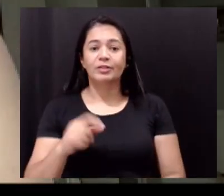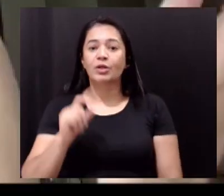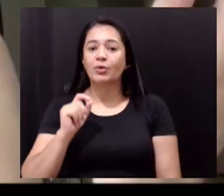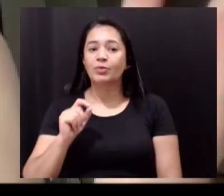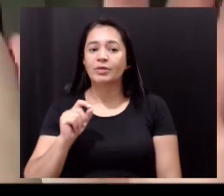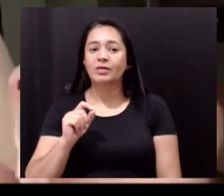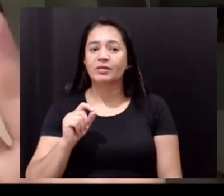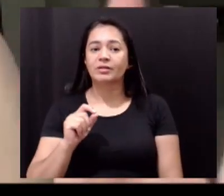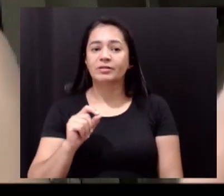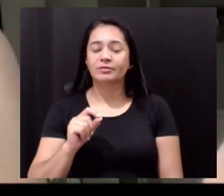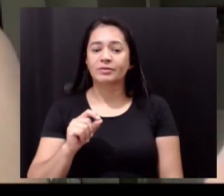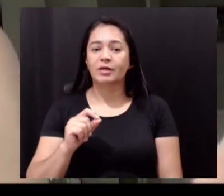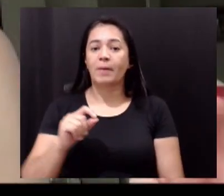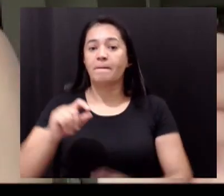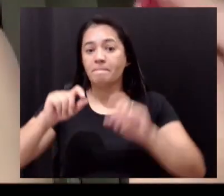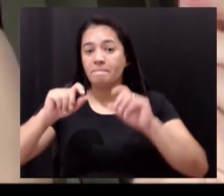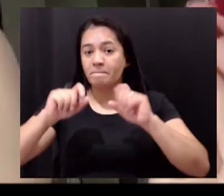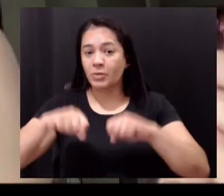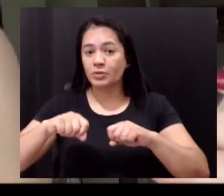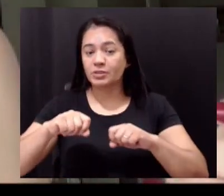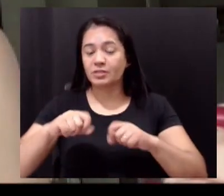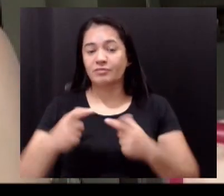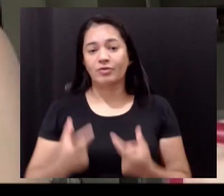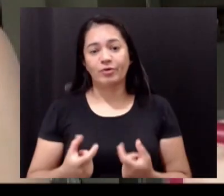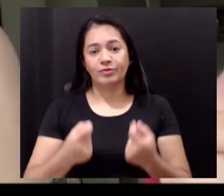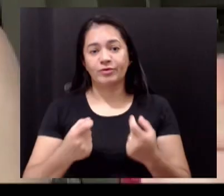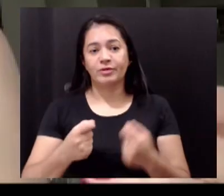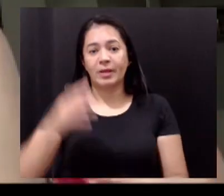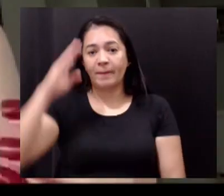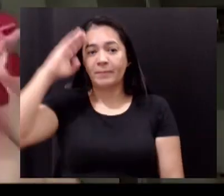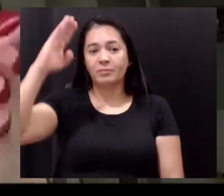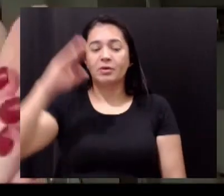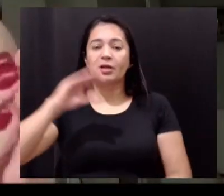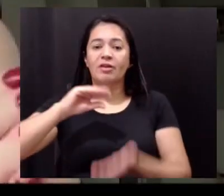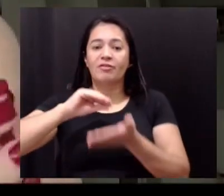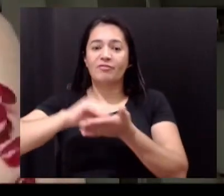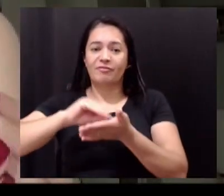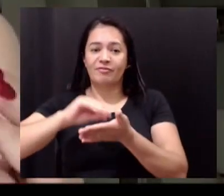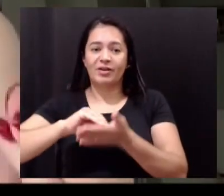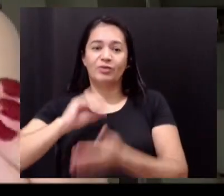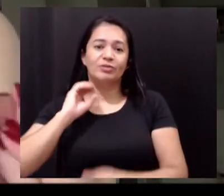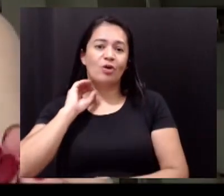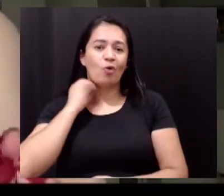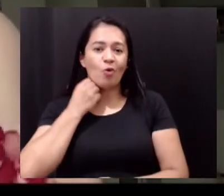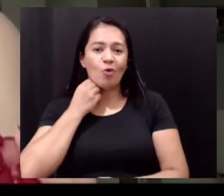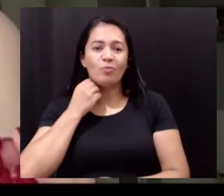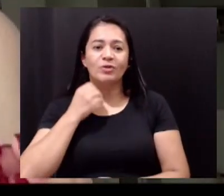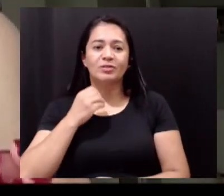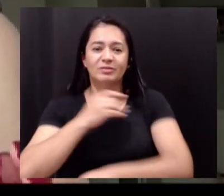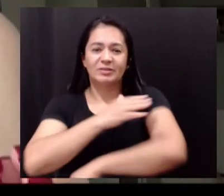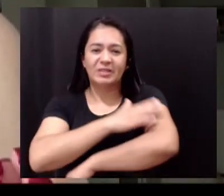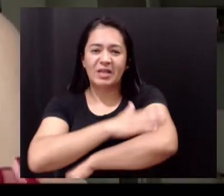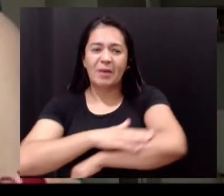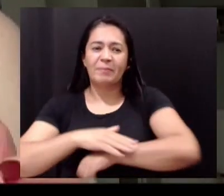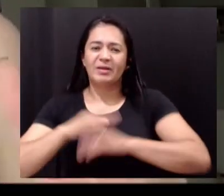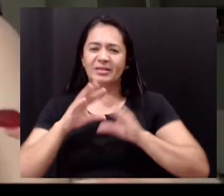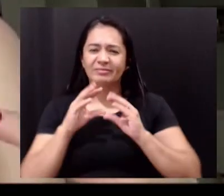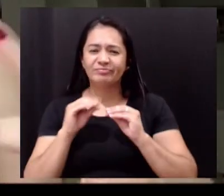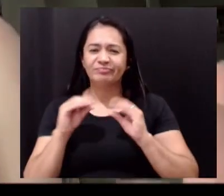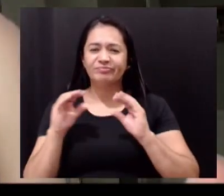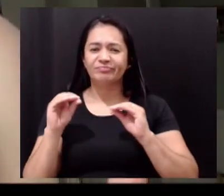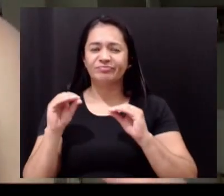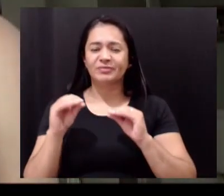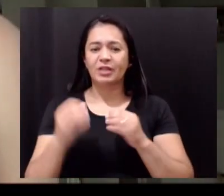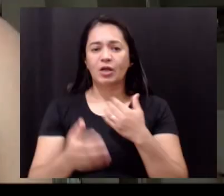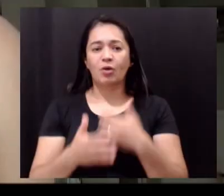câncer. Principal causa é a atrofia, é falta de hormônio mesmo, a pele fica muito sensível, então é fácil ter um sangramento. Mas se